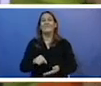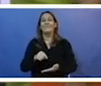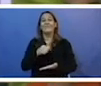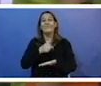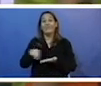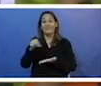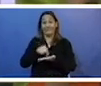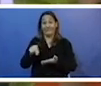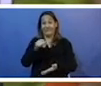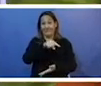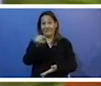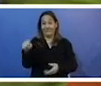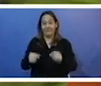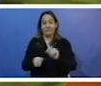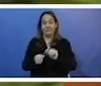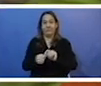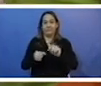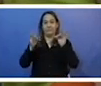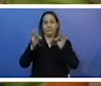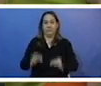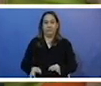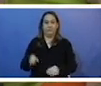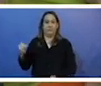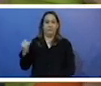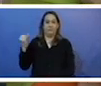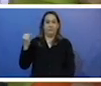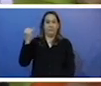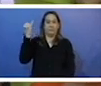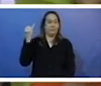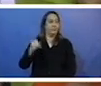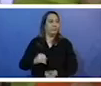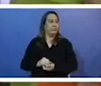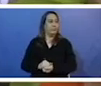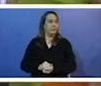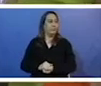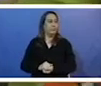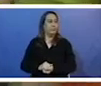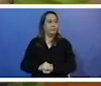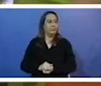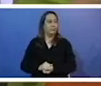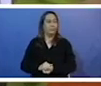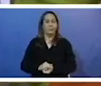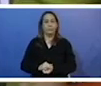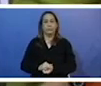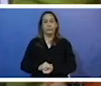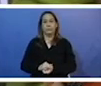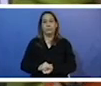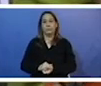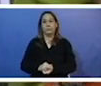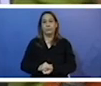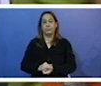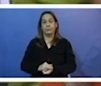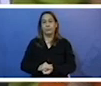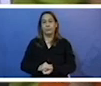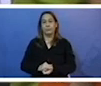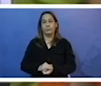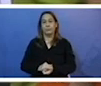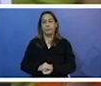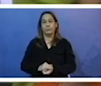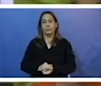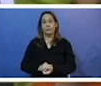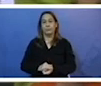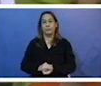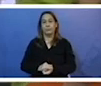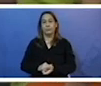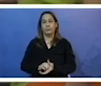você marcou certinho, que elas são muito importantes para a nossa explicação. O te, o vi, o